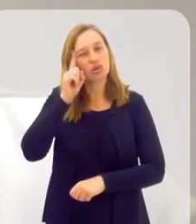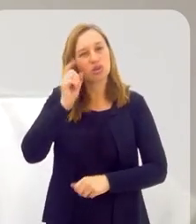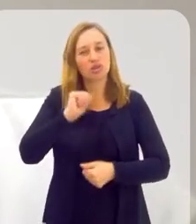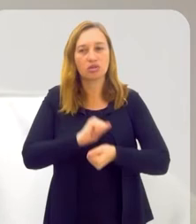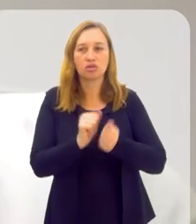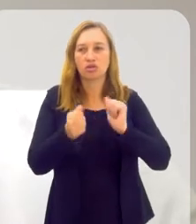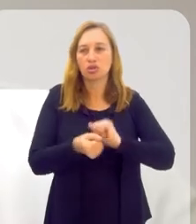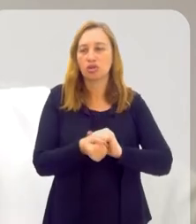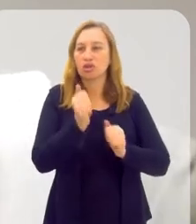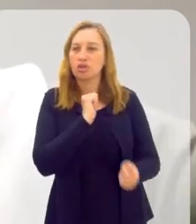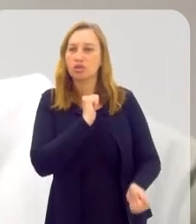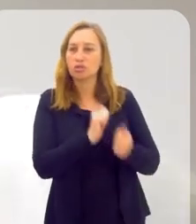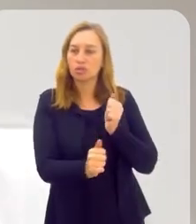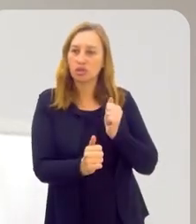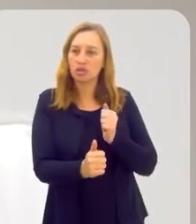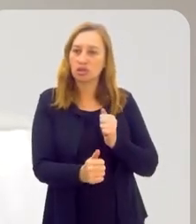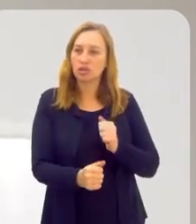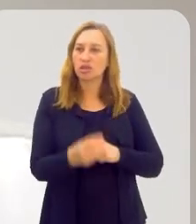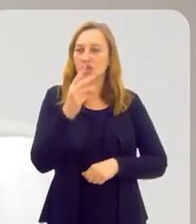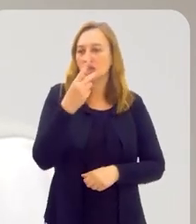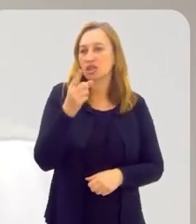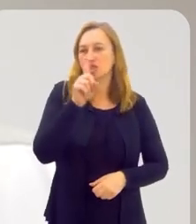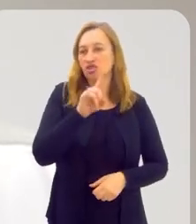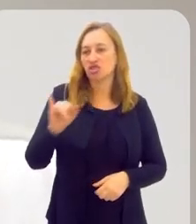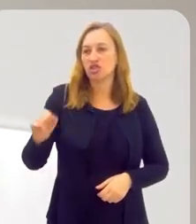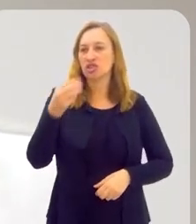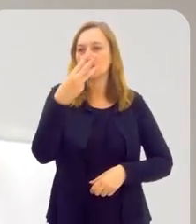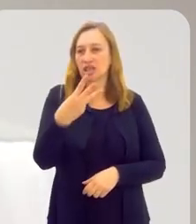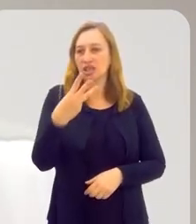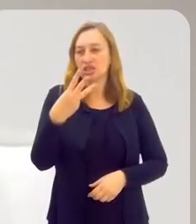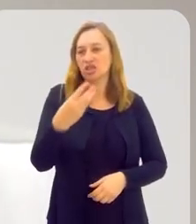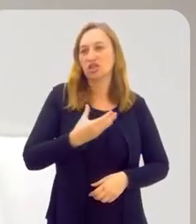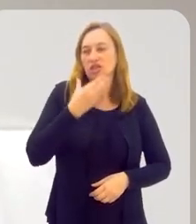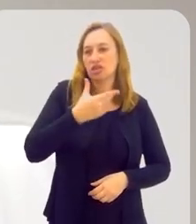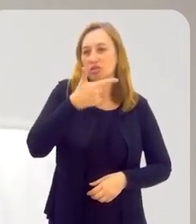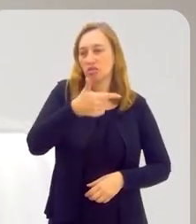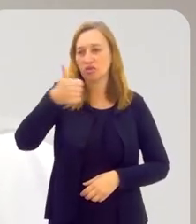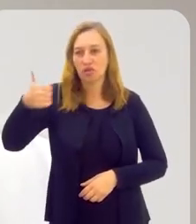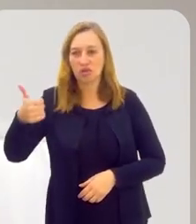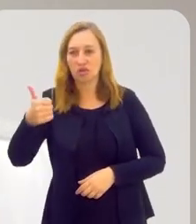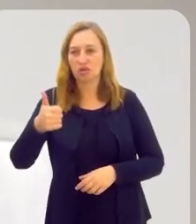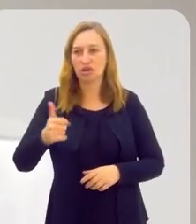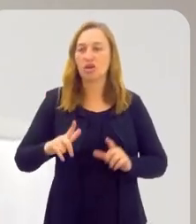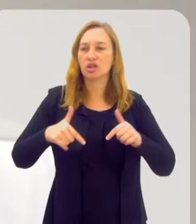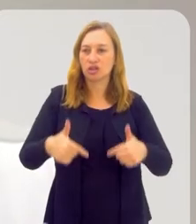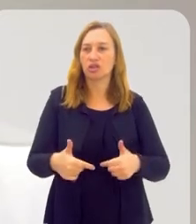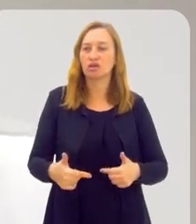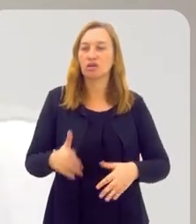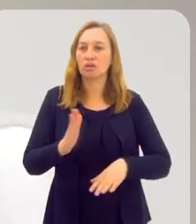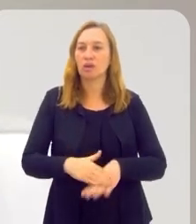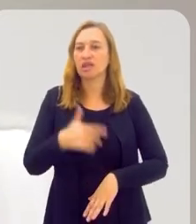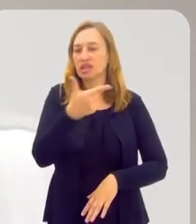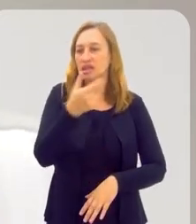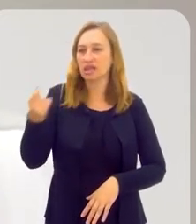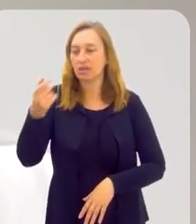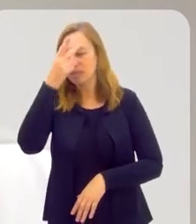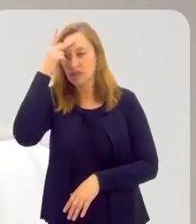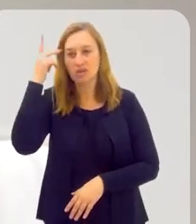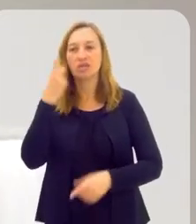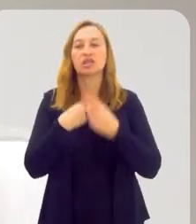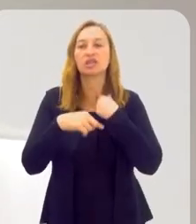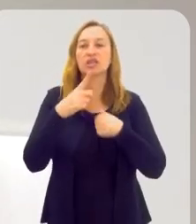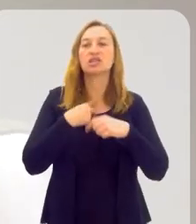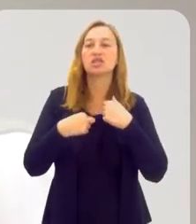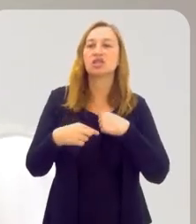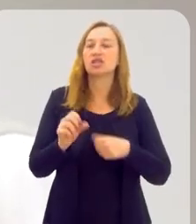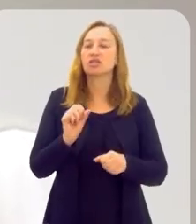desporto adaptado e ainda no dia 3 de dezembro de 2021 tivemos uma ação com mais de 100 pessoas interessadas em trabalhar nesta